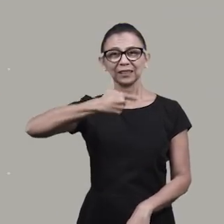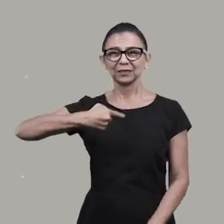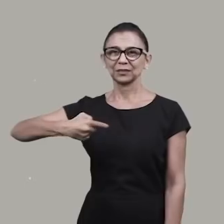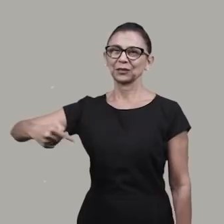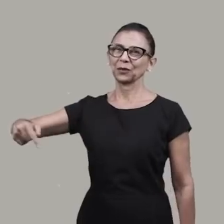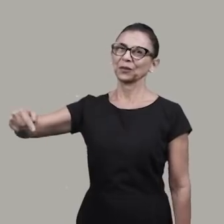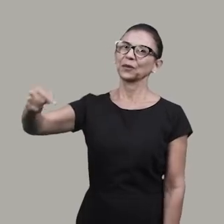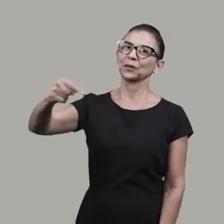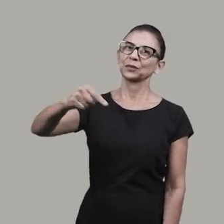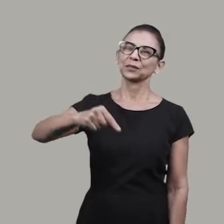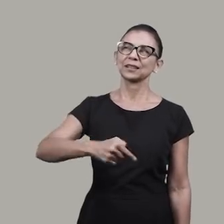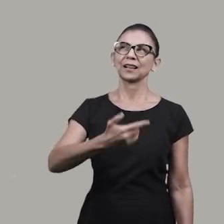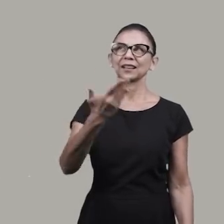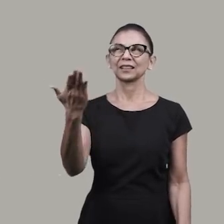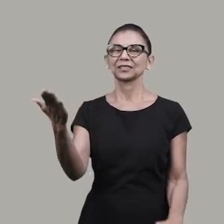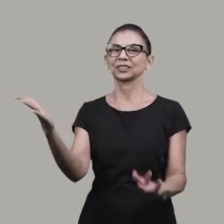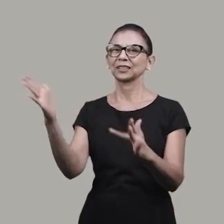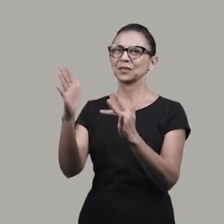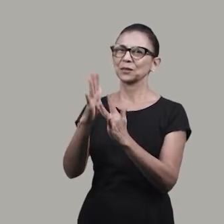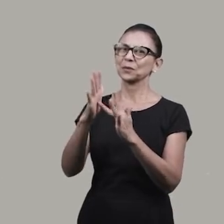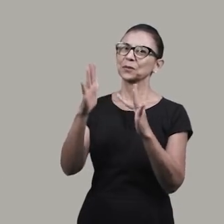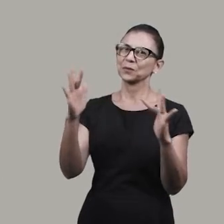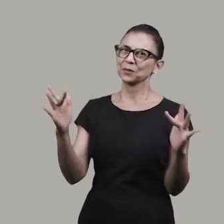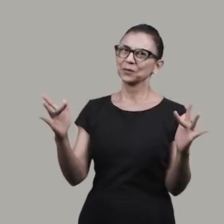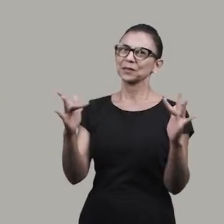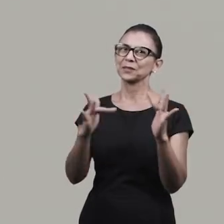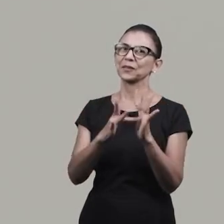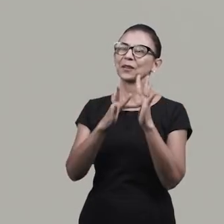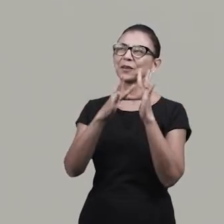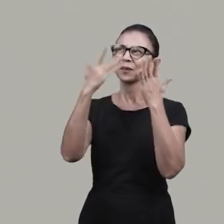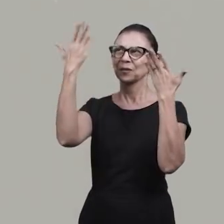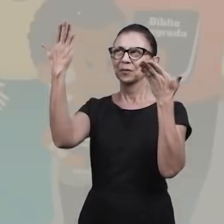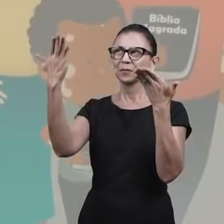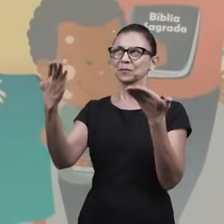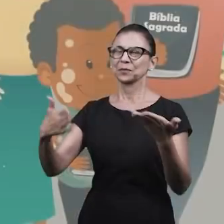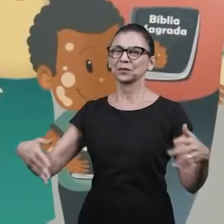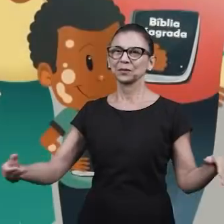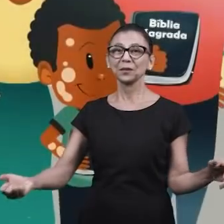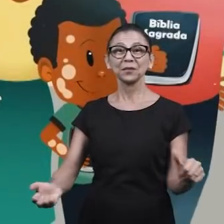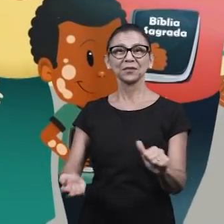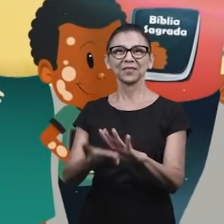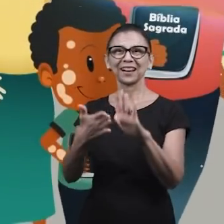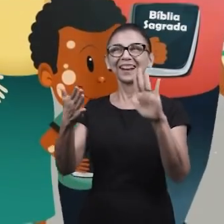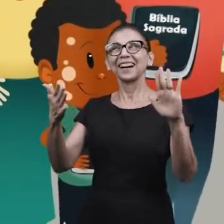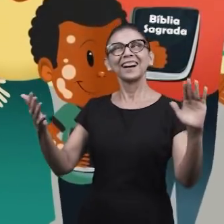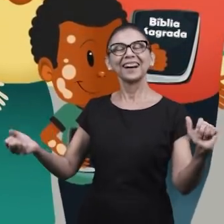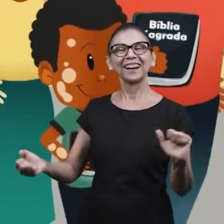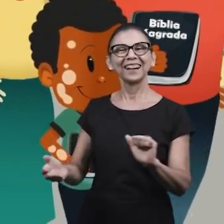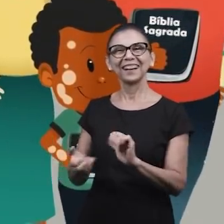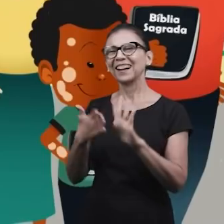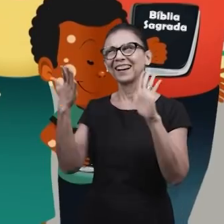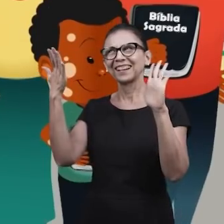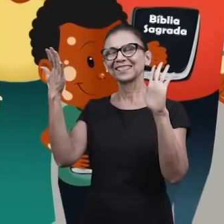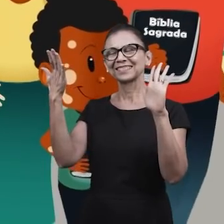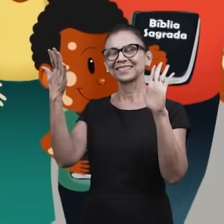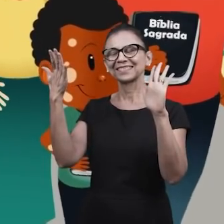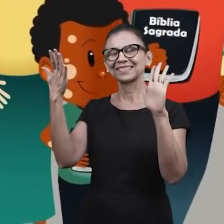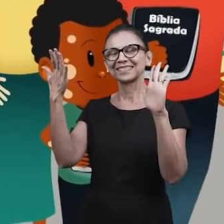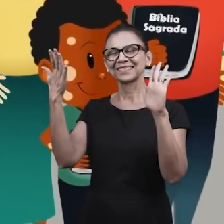que vida eterna quer lhes dar. Hoje aqui estou para